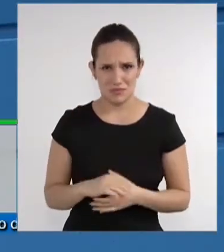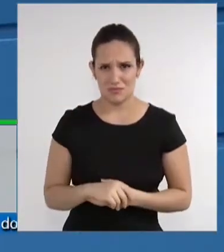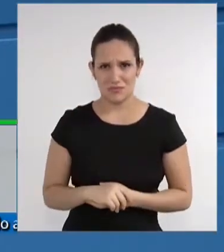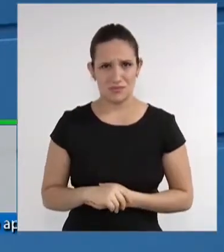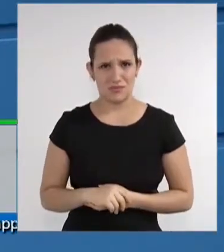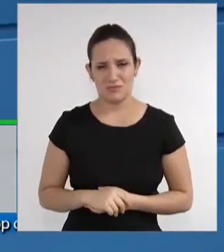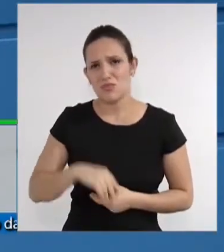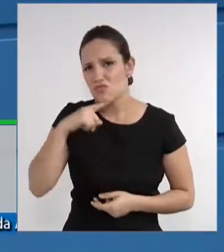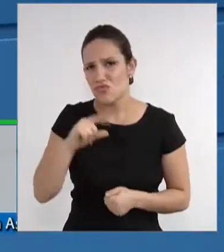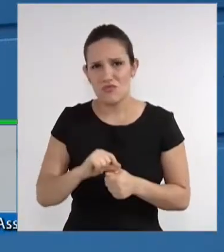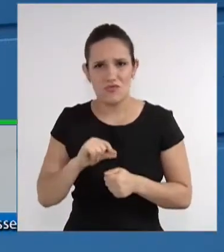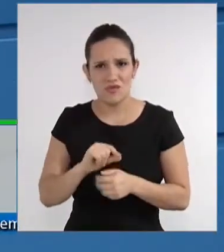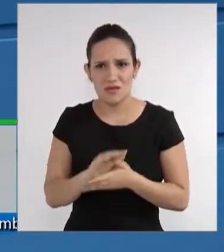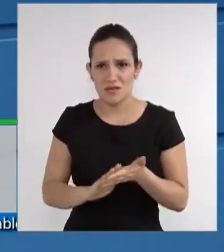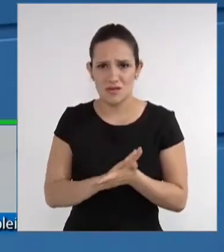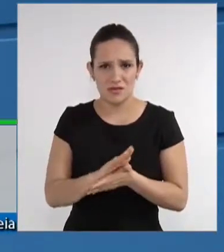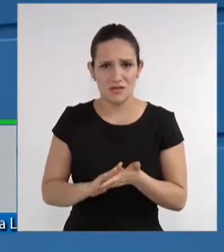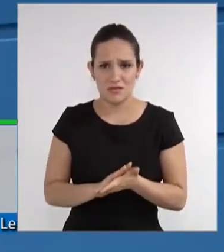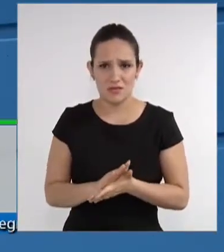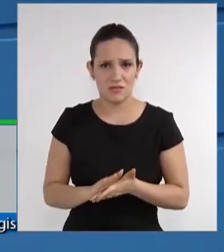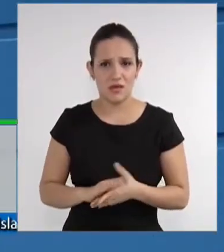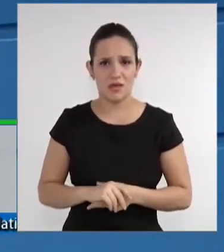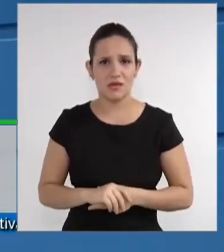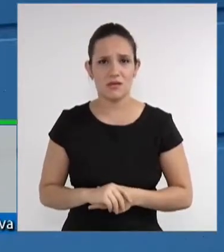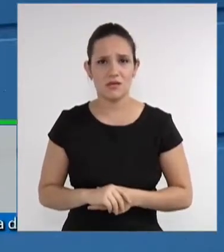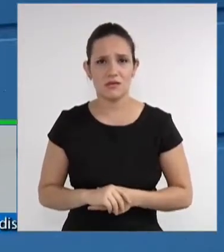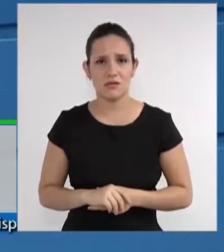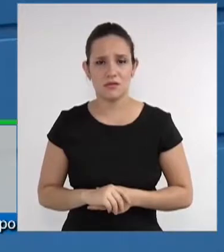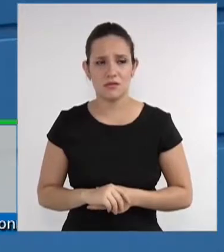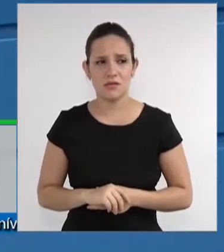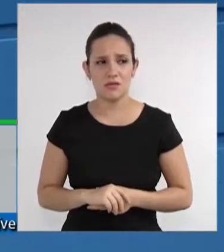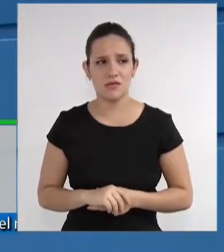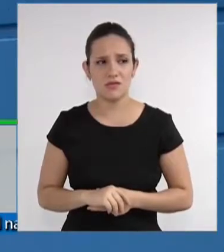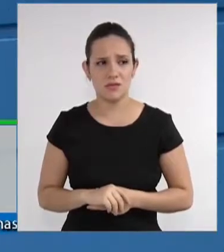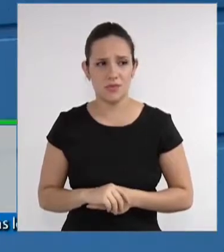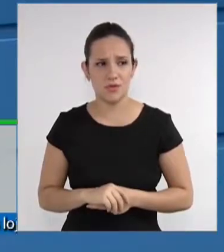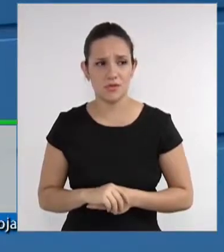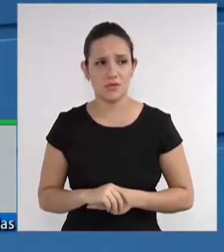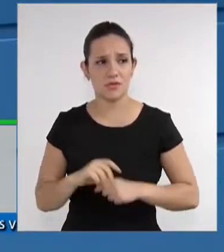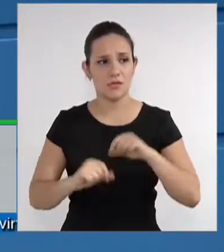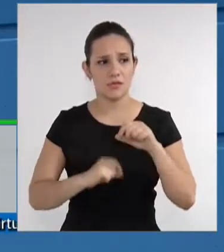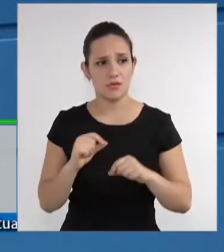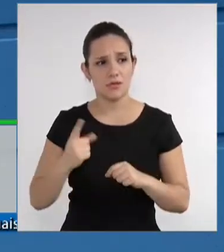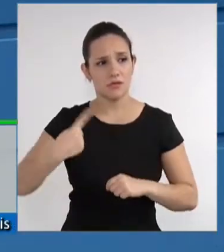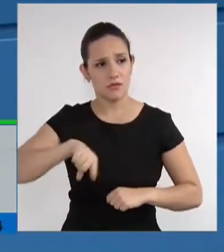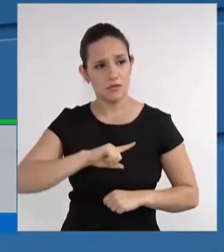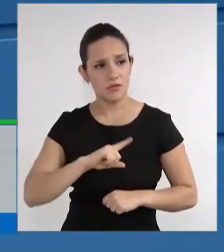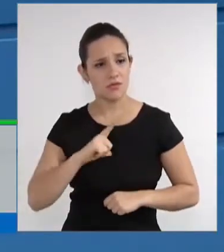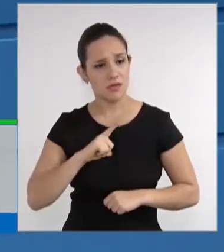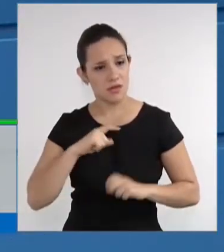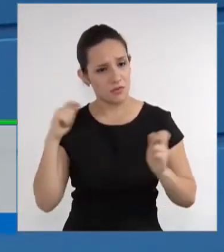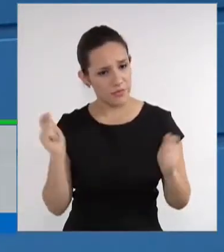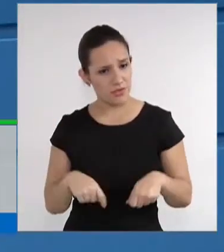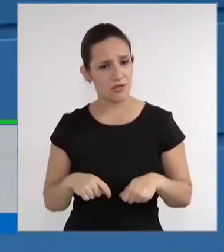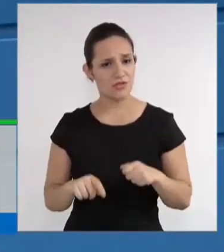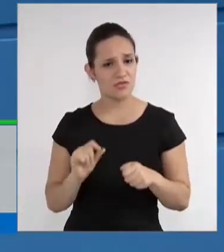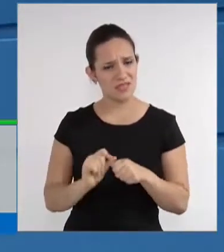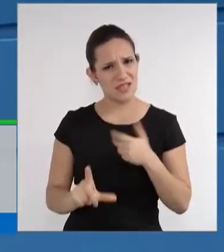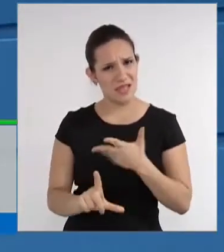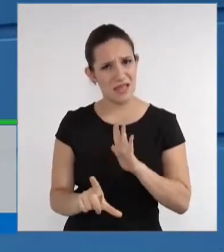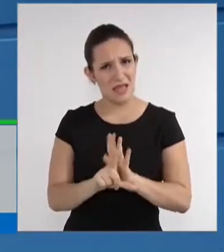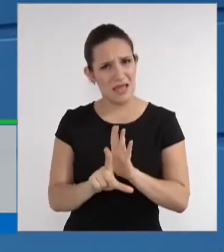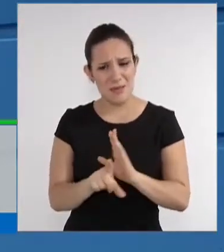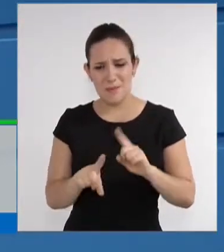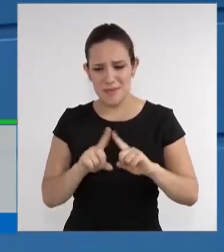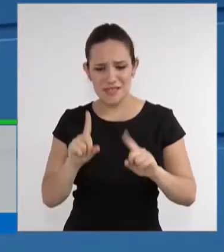gente não consegue fazer nada. Quer dizer, nós somos deputados de uma Casa Legislativa que nós temos que legislar e a mesa tem dificuldade